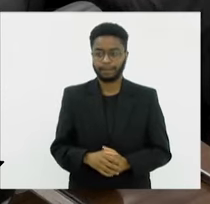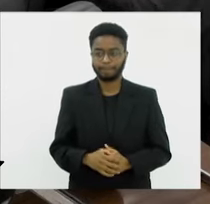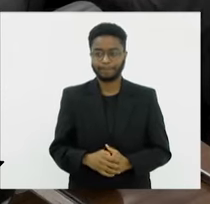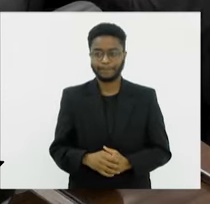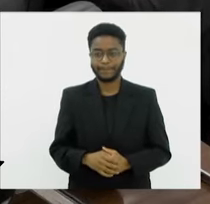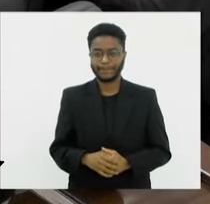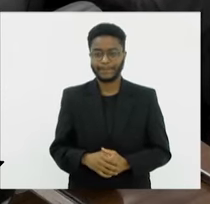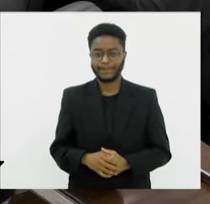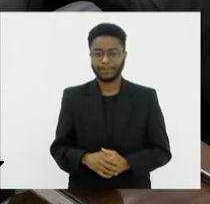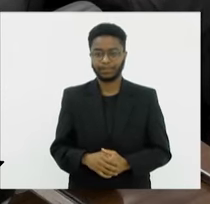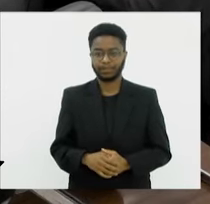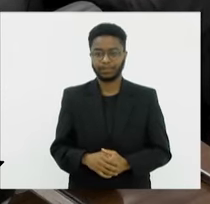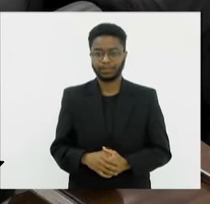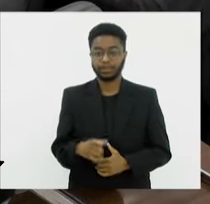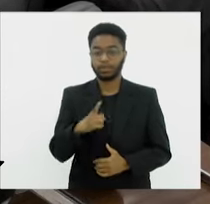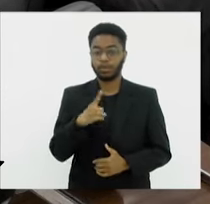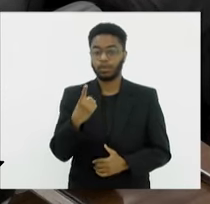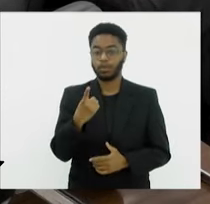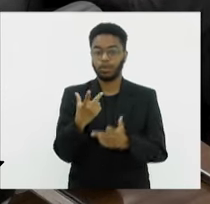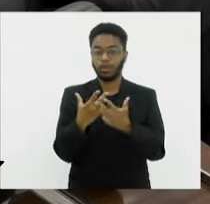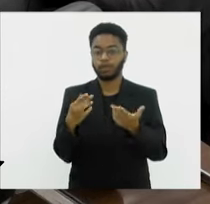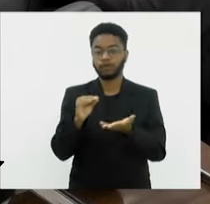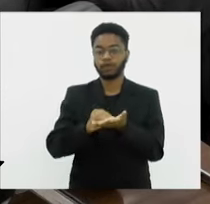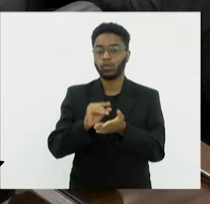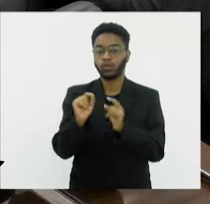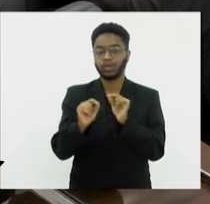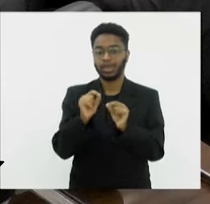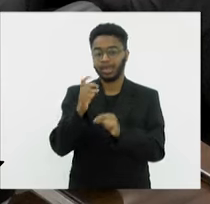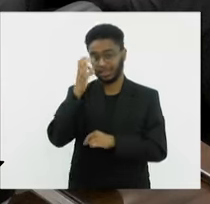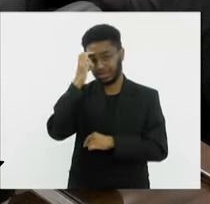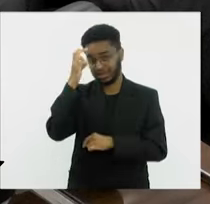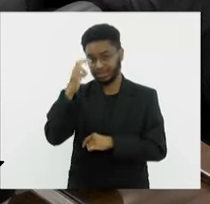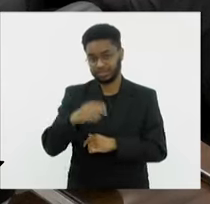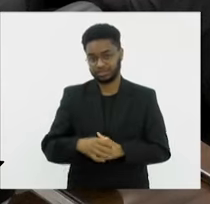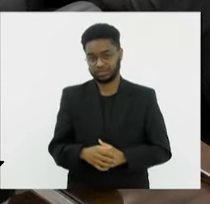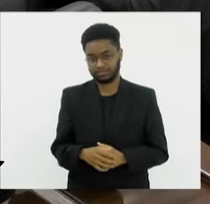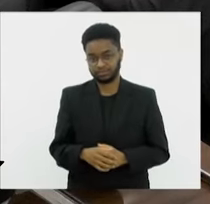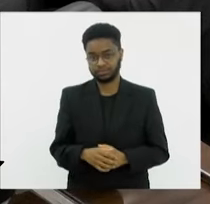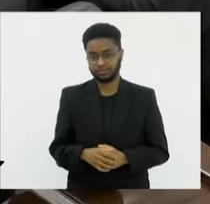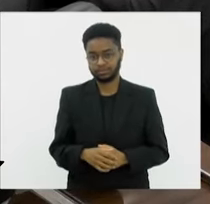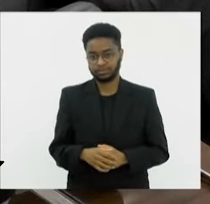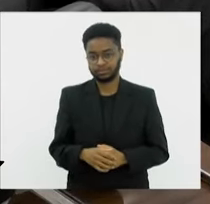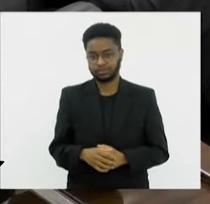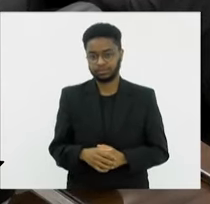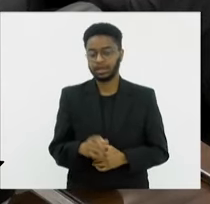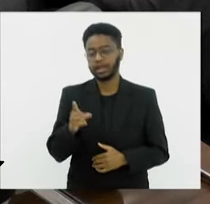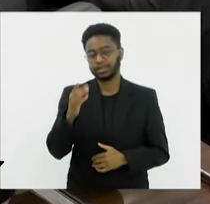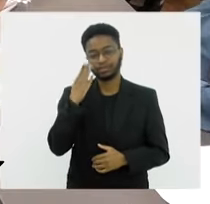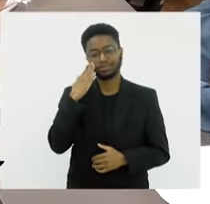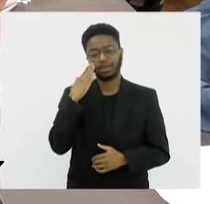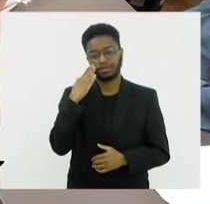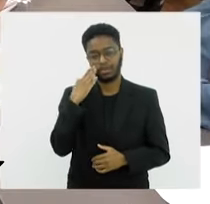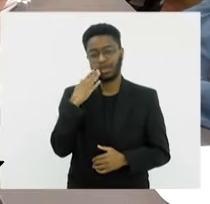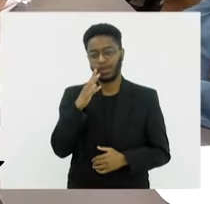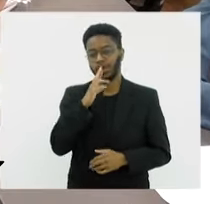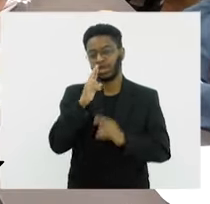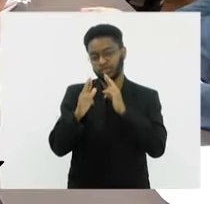Tem uma carência que ele não tem. É de inteligência. Ele sabia que esse resultado era